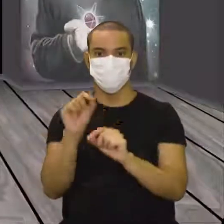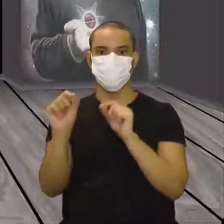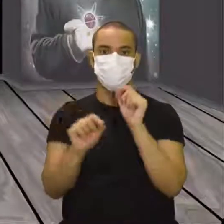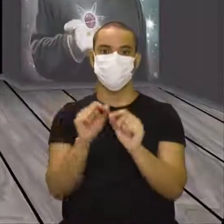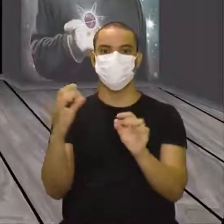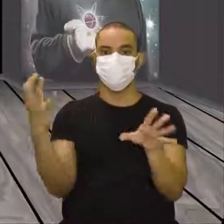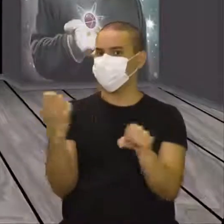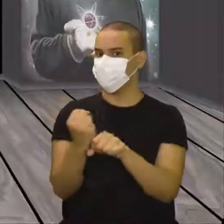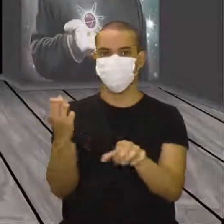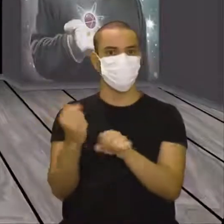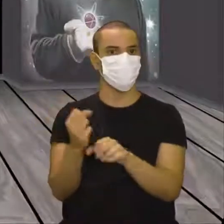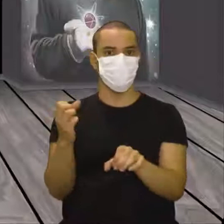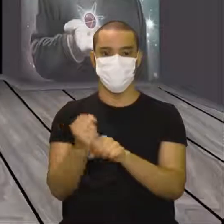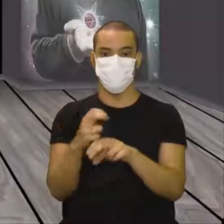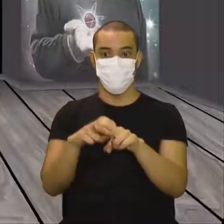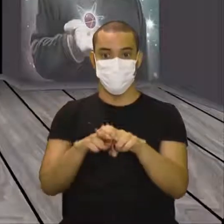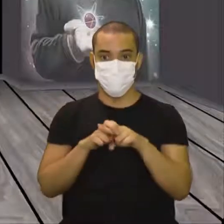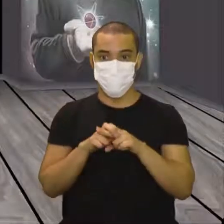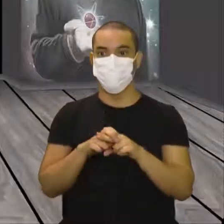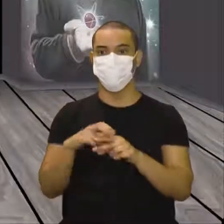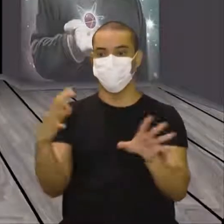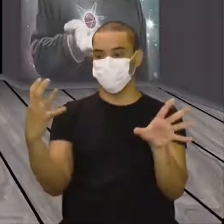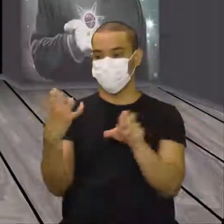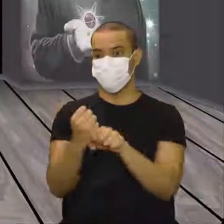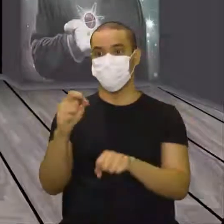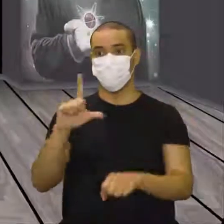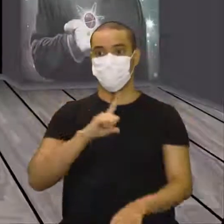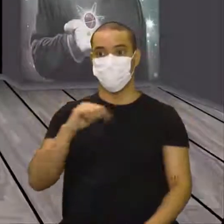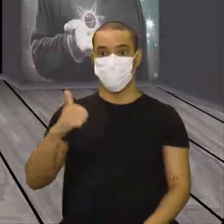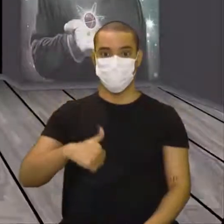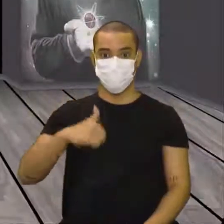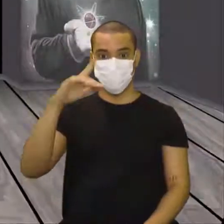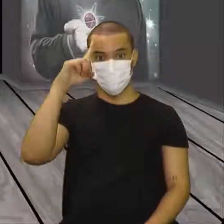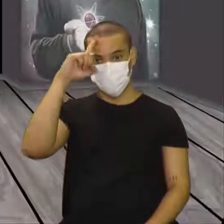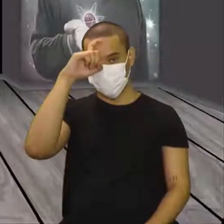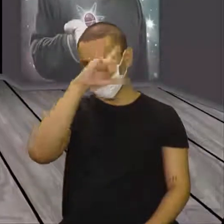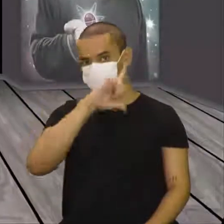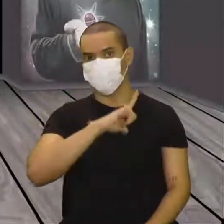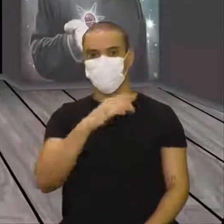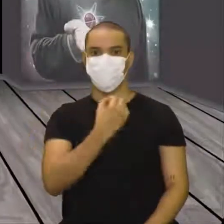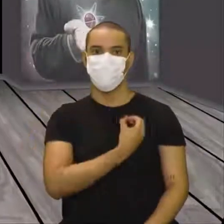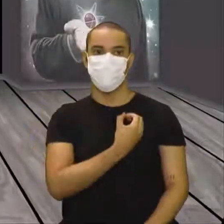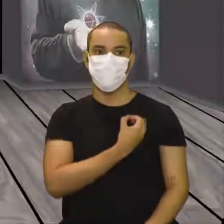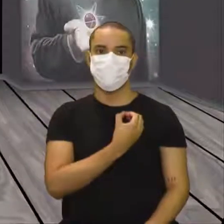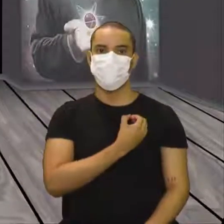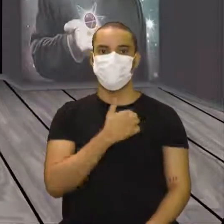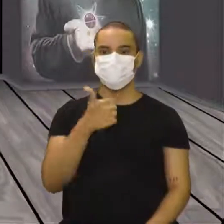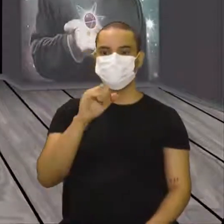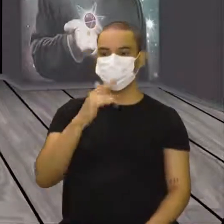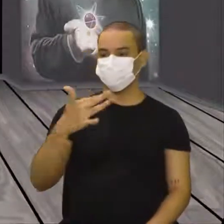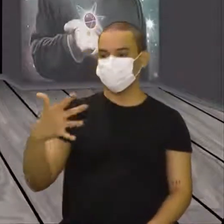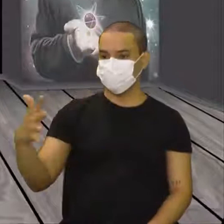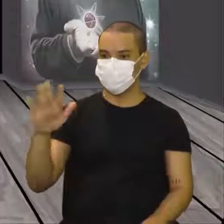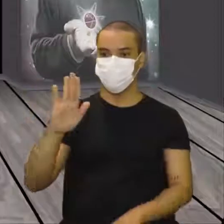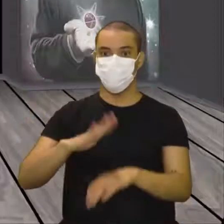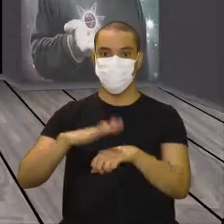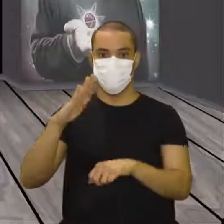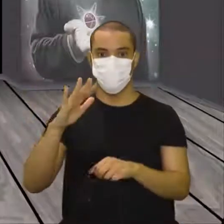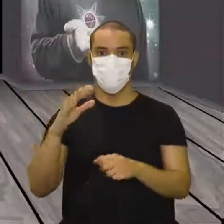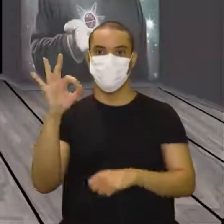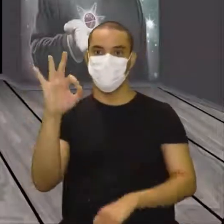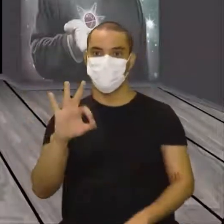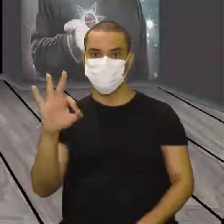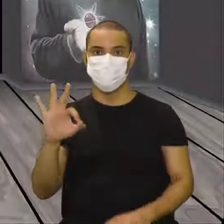fazer cálculo. Que os cálculos geralmente dificultam um pouco quando tem número decimal, potência de 10,